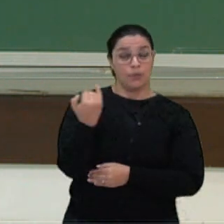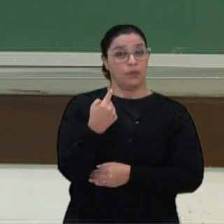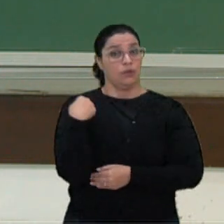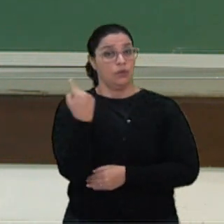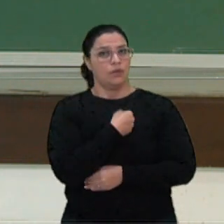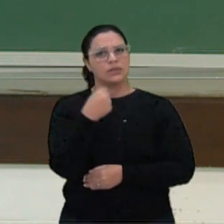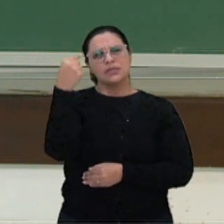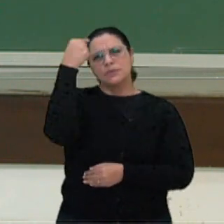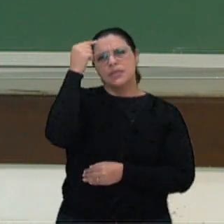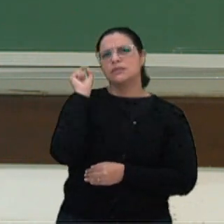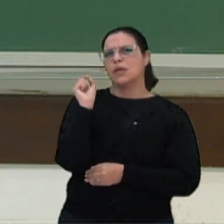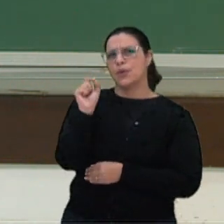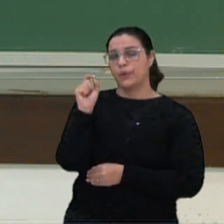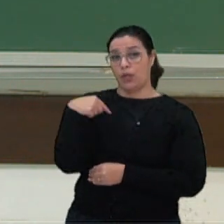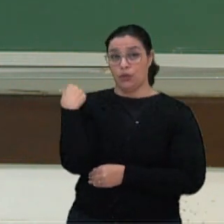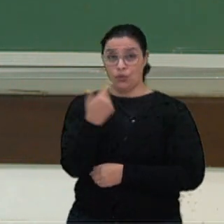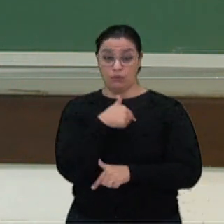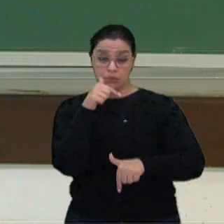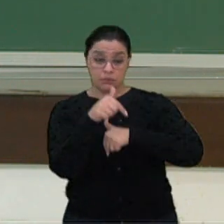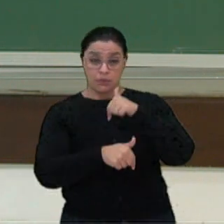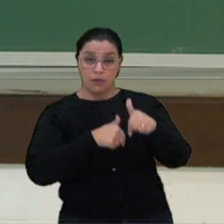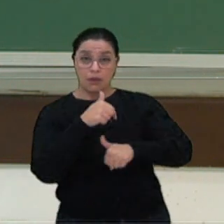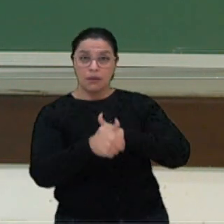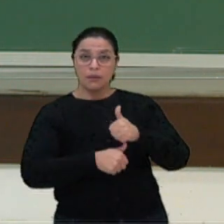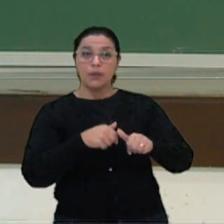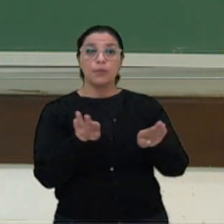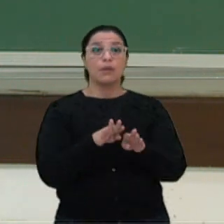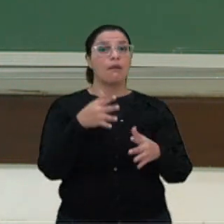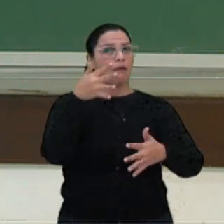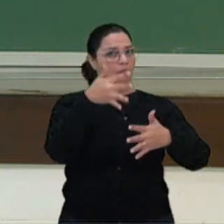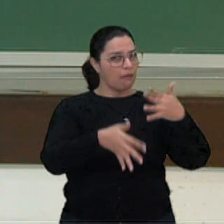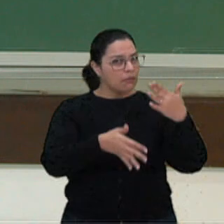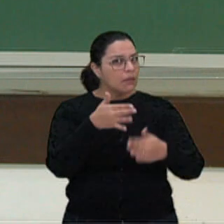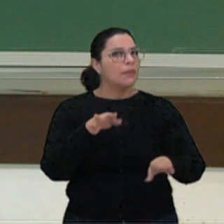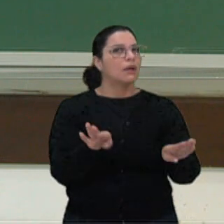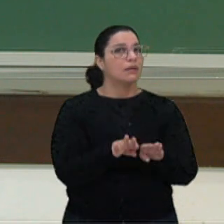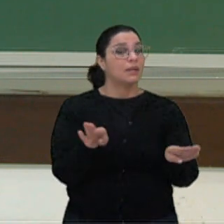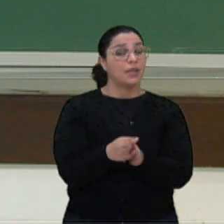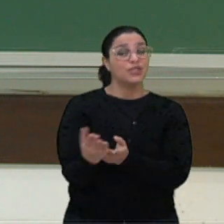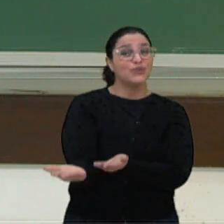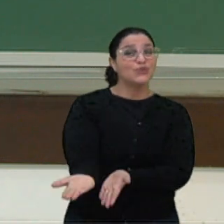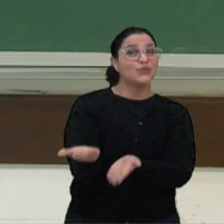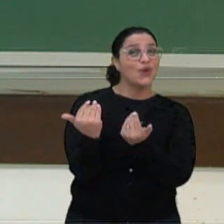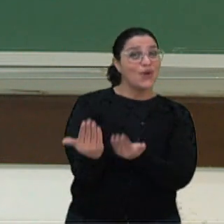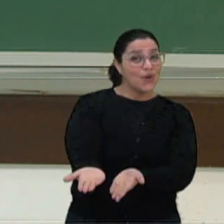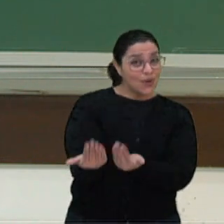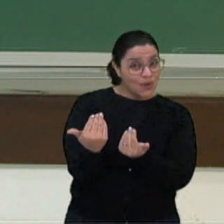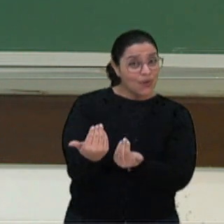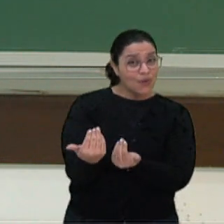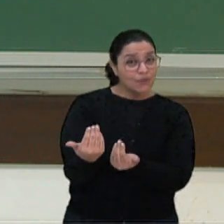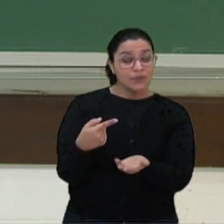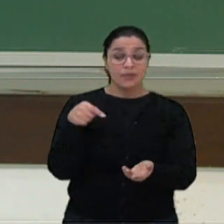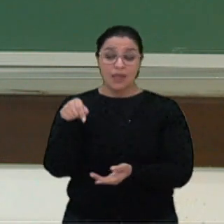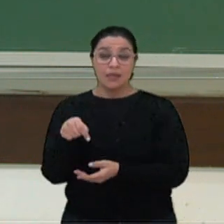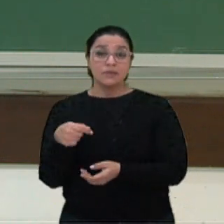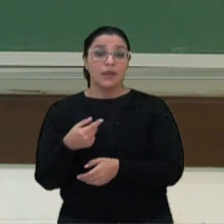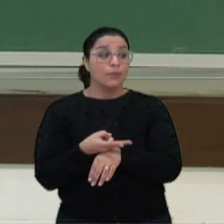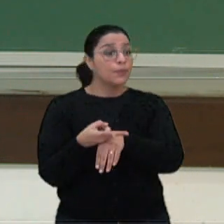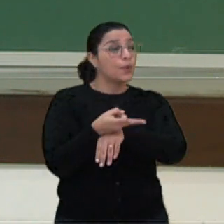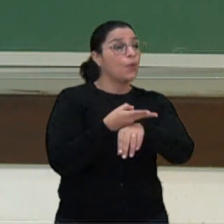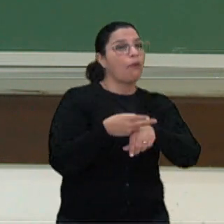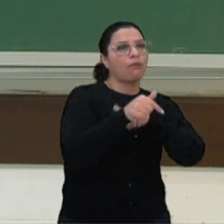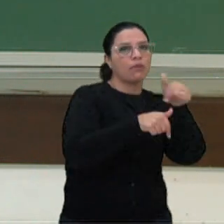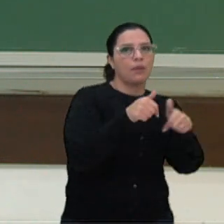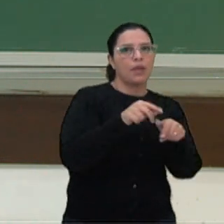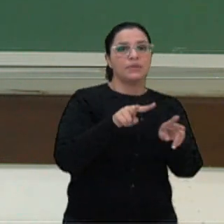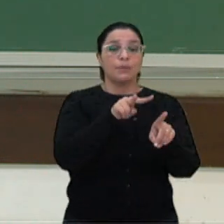pensar nisso, na questão do trabalho, porque isso interfere muito, principalmente para os jovens, né? Que vão em busca de trabalho. É preciso